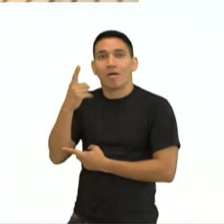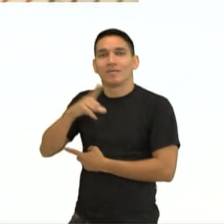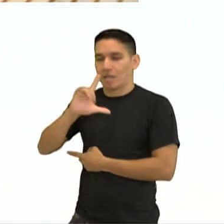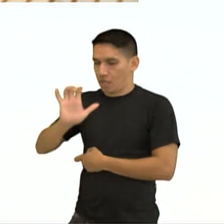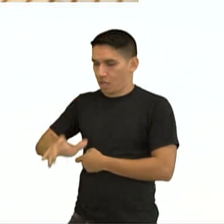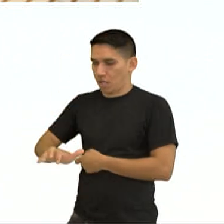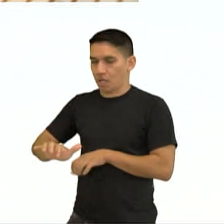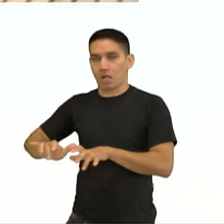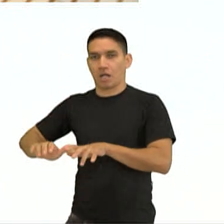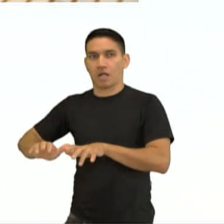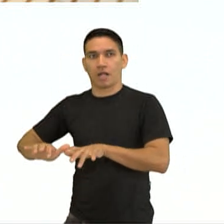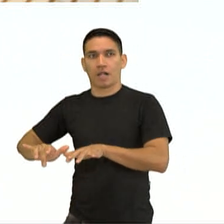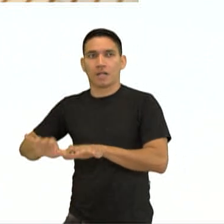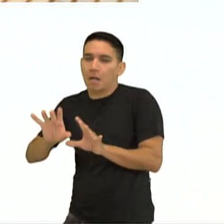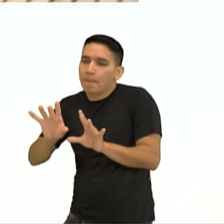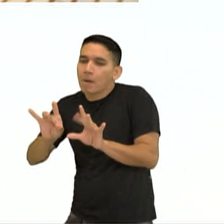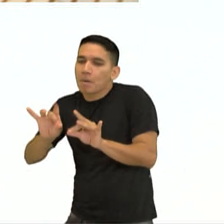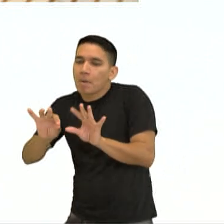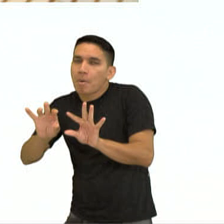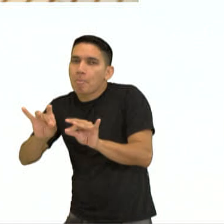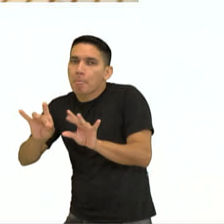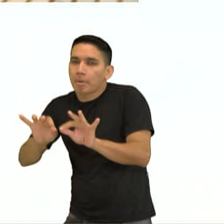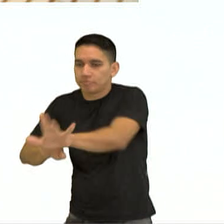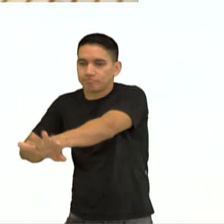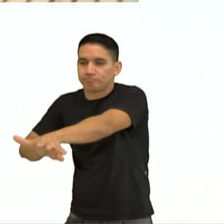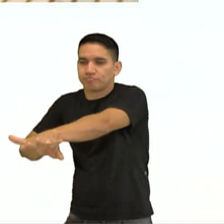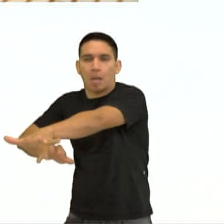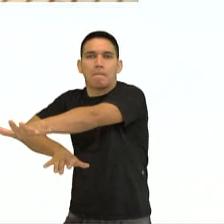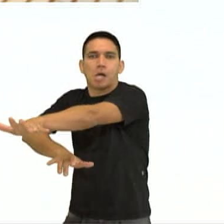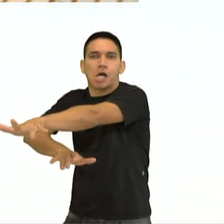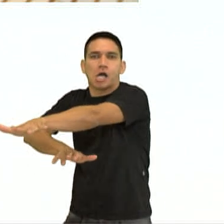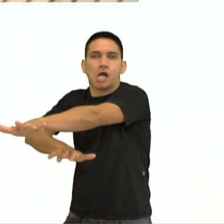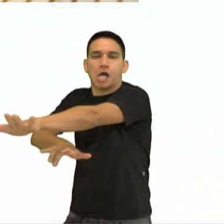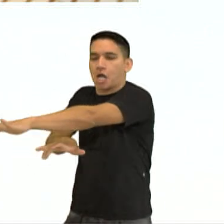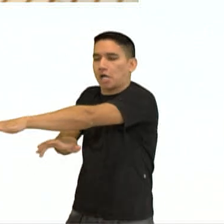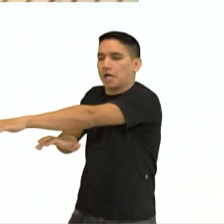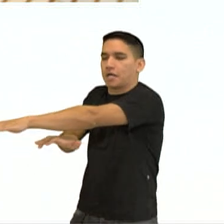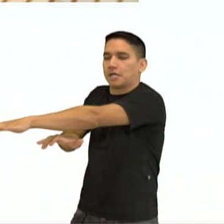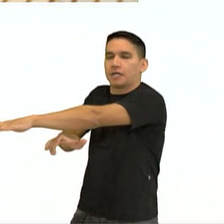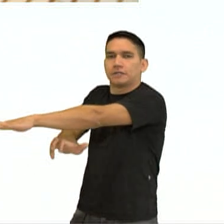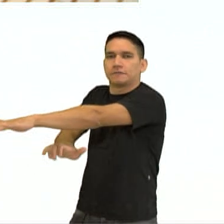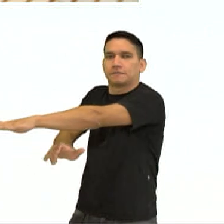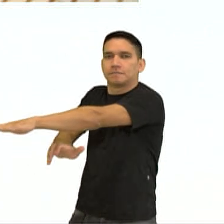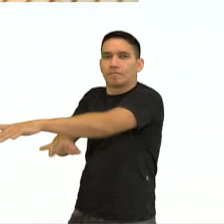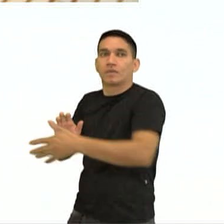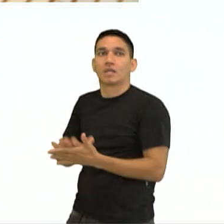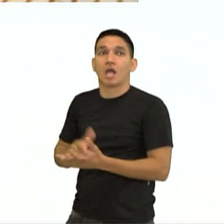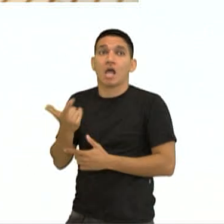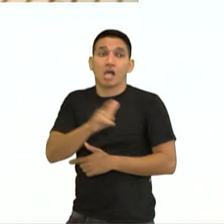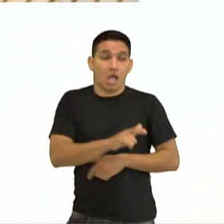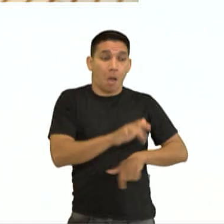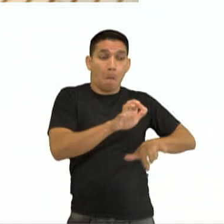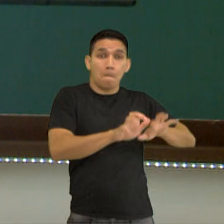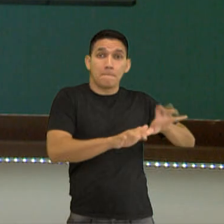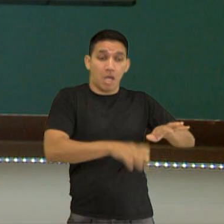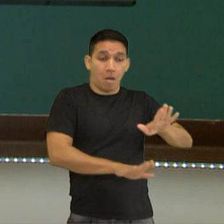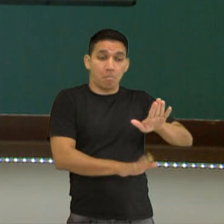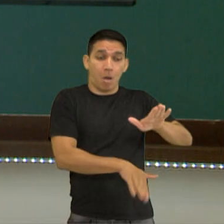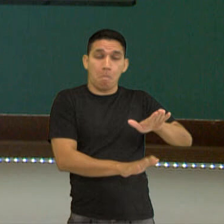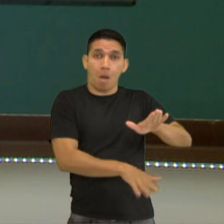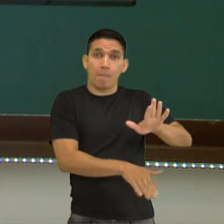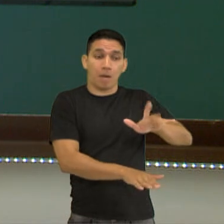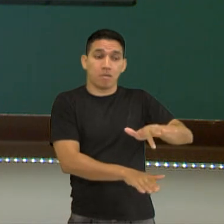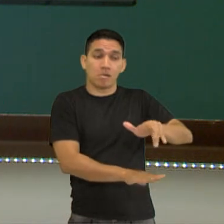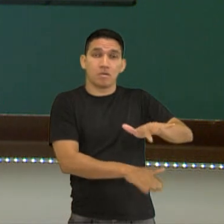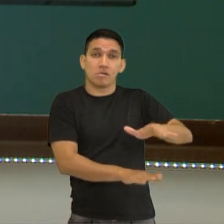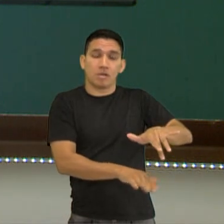como ele é beliscadinho, né? E o piano, ela já é uma coisa com a intensidade na corda, ele não tem aquelas coisas mais